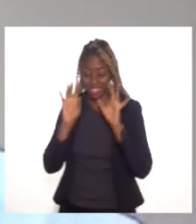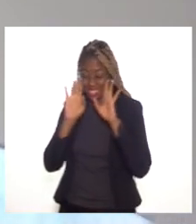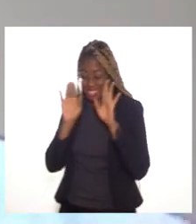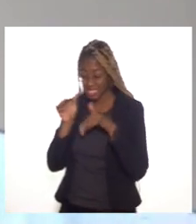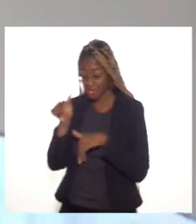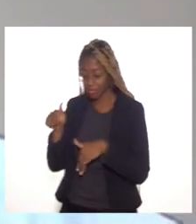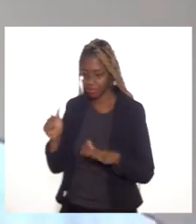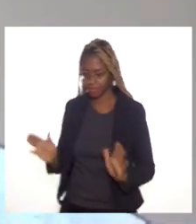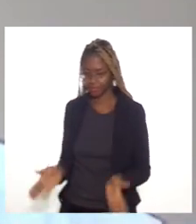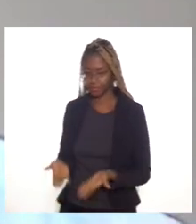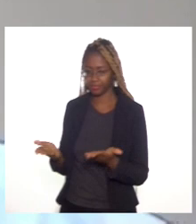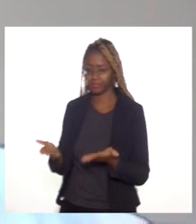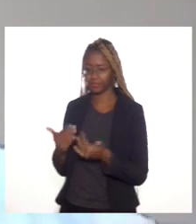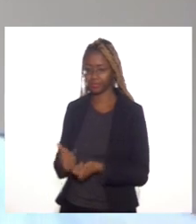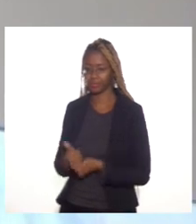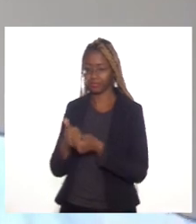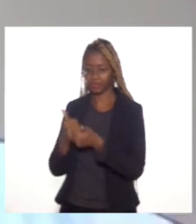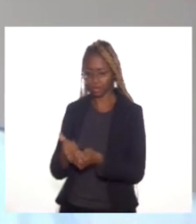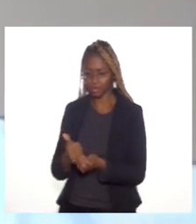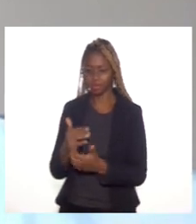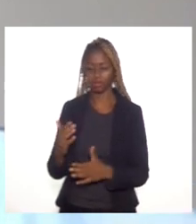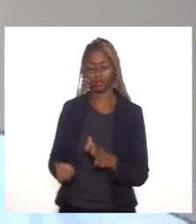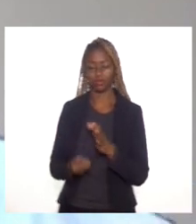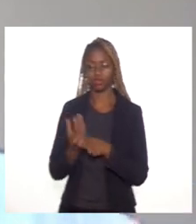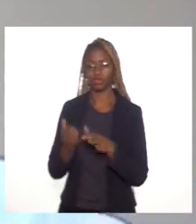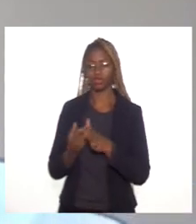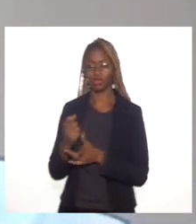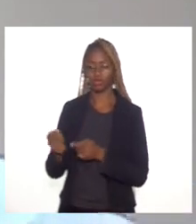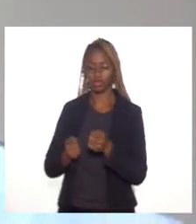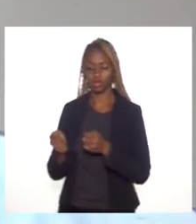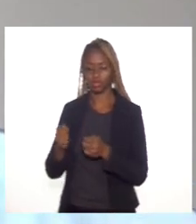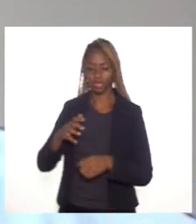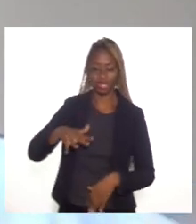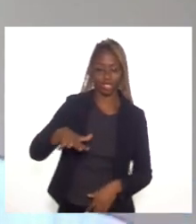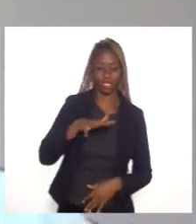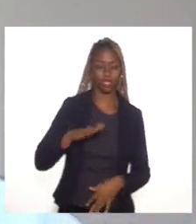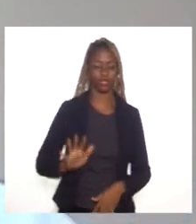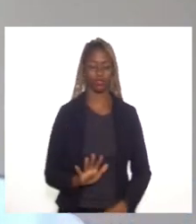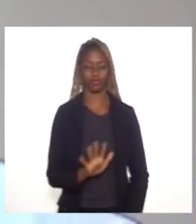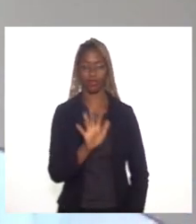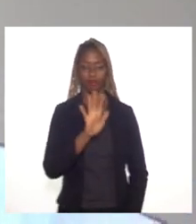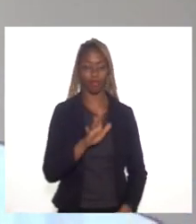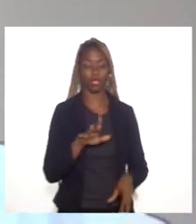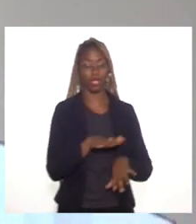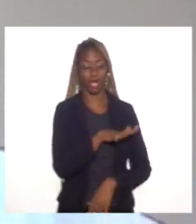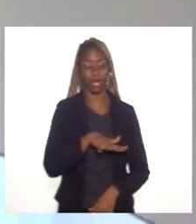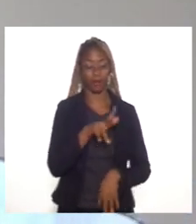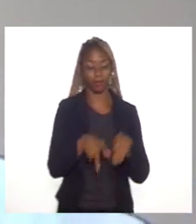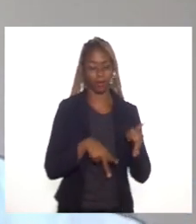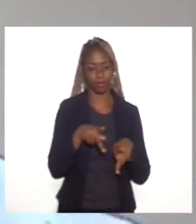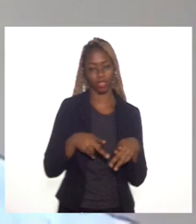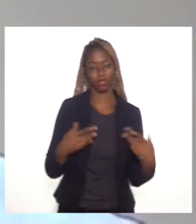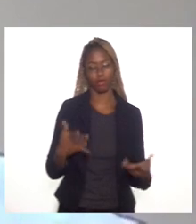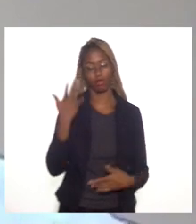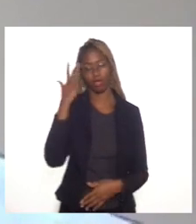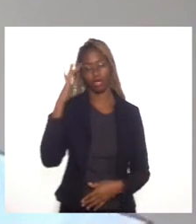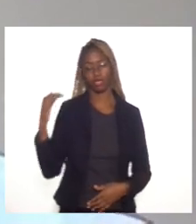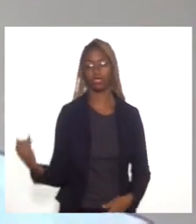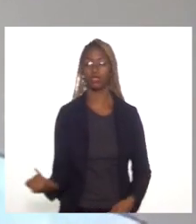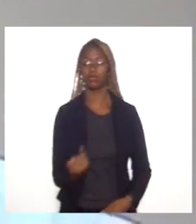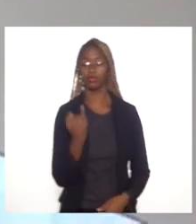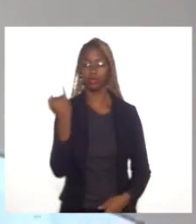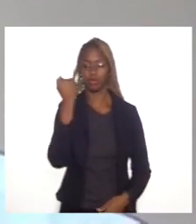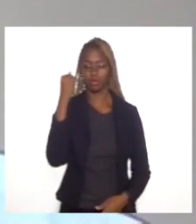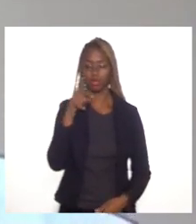para apoiar empreendimentos econômicos desenvolvidos em territórios de favela e em áreas populares. Então, assim, eu acho que é muito importante que